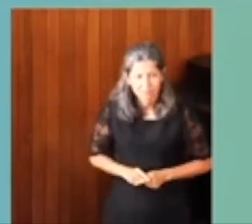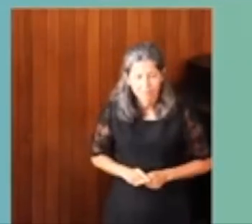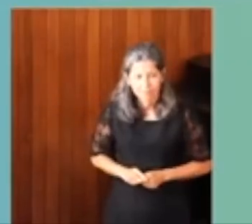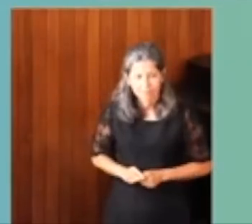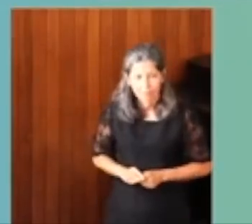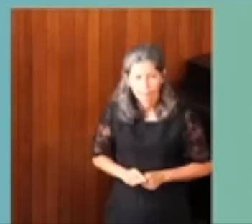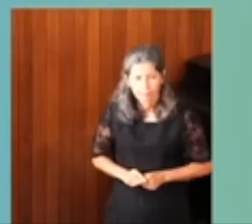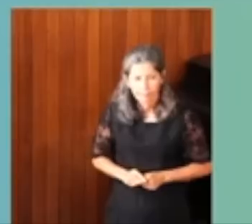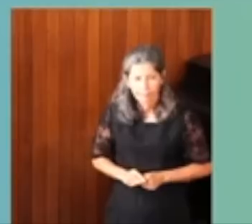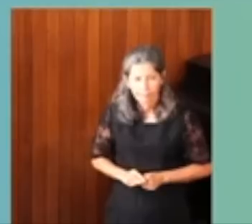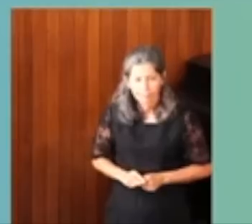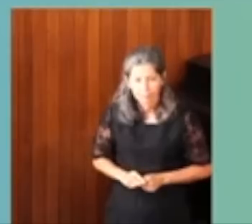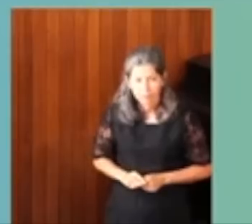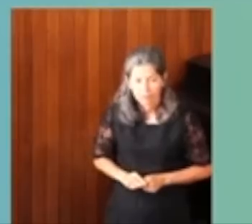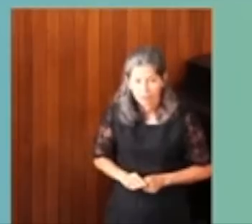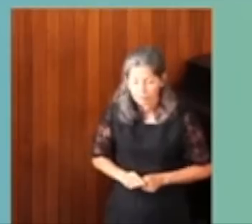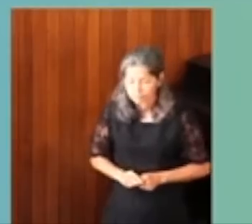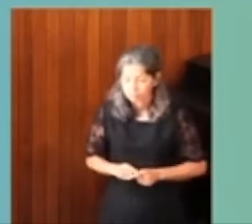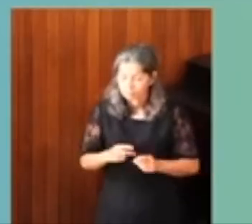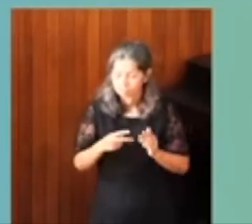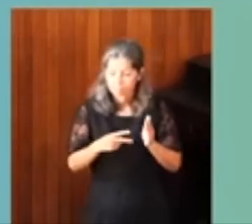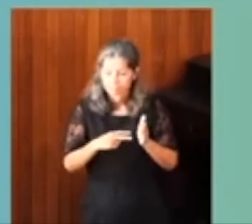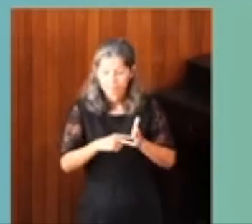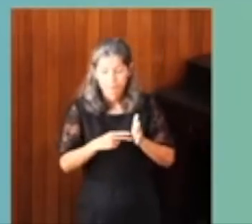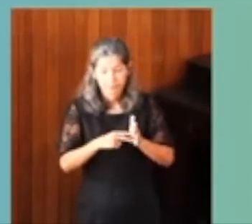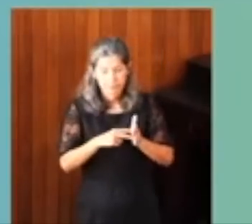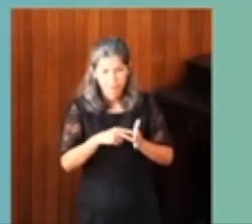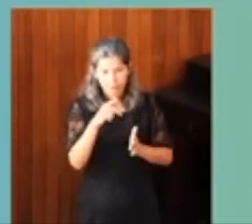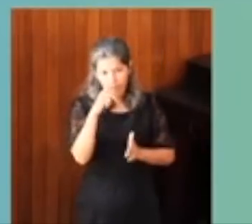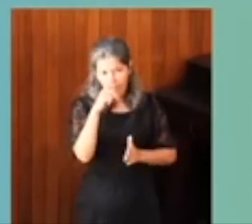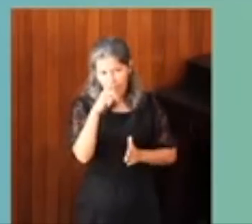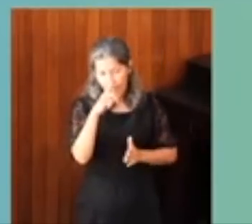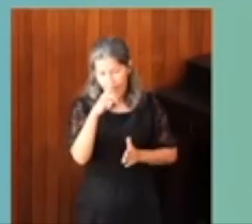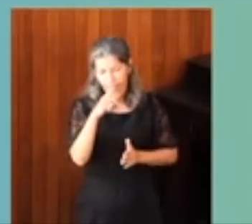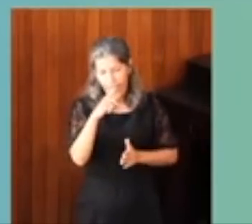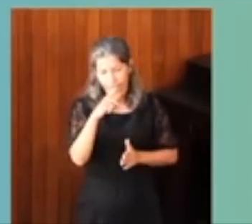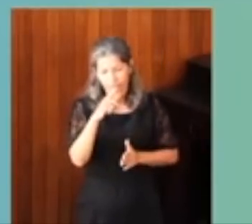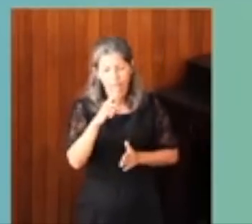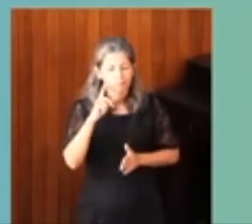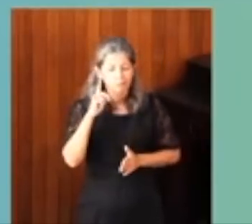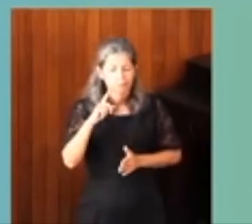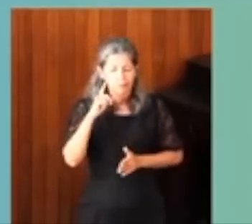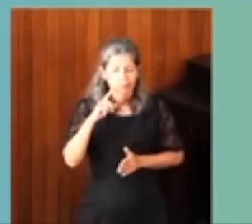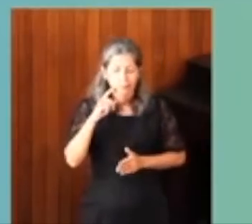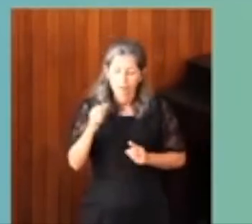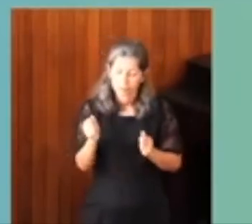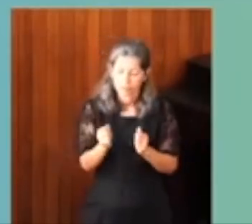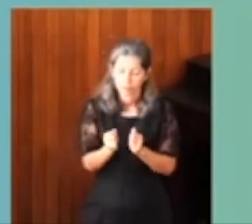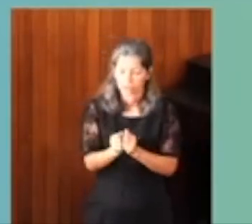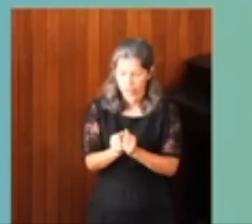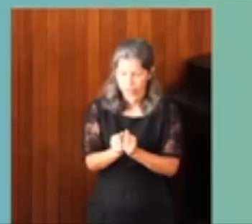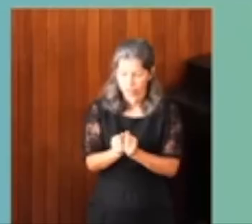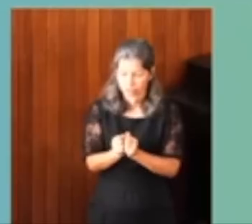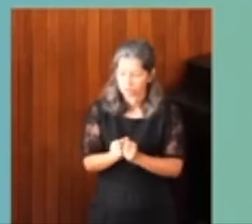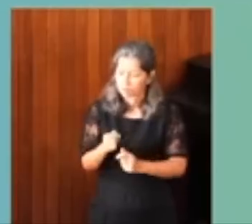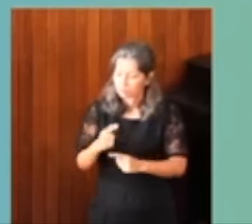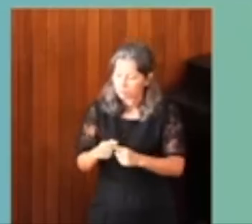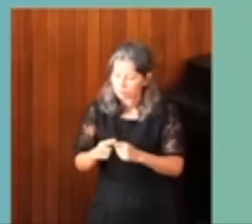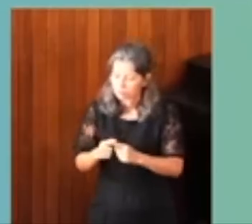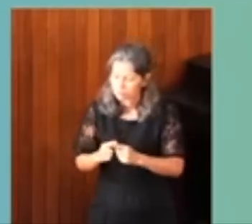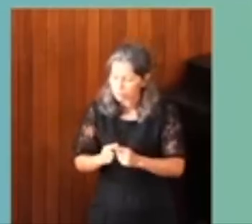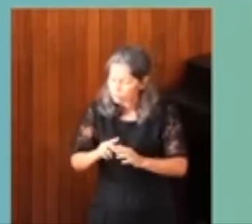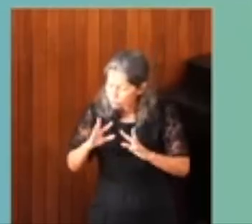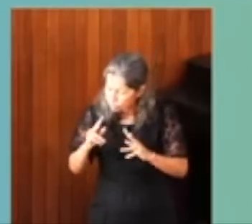capítulo identifica o poder político que vai se aliar com essa besta religiosa para perseguir no final da história o povo de